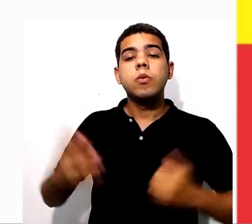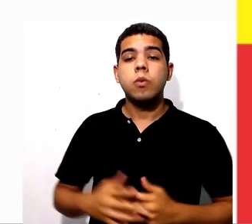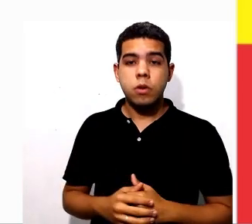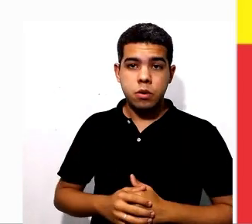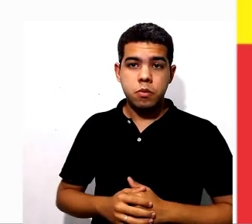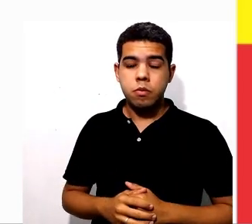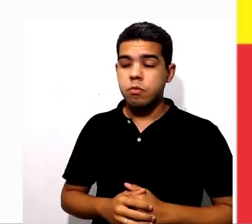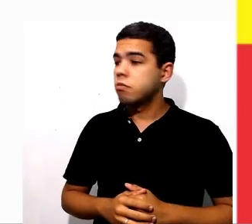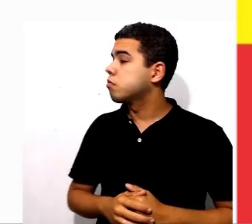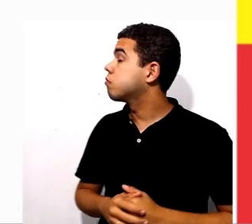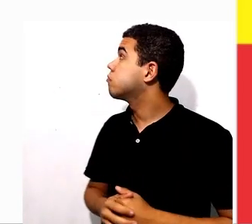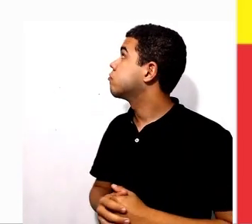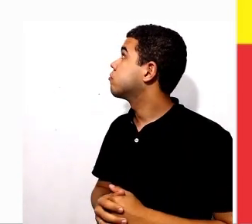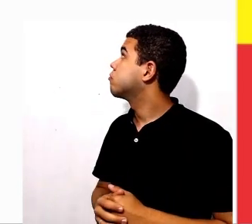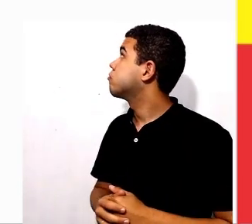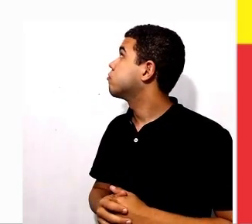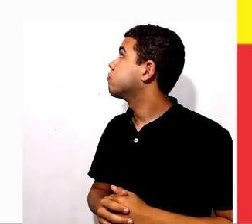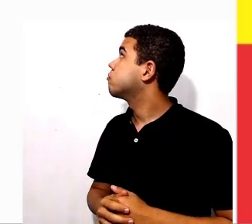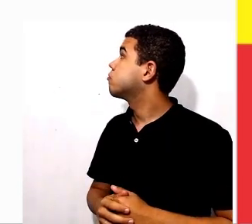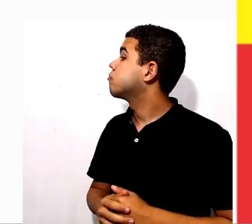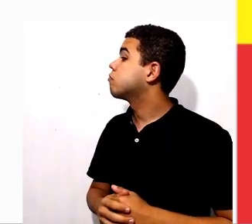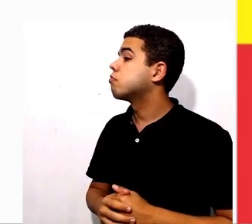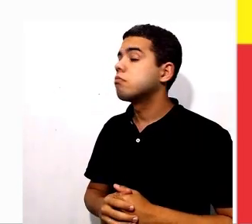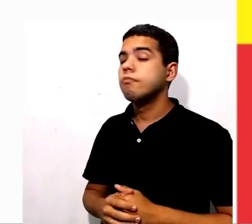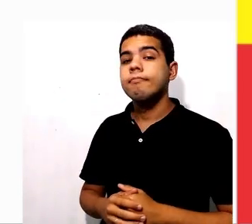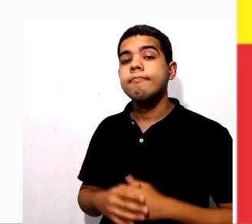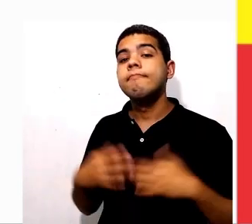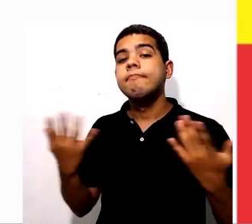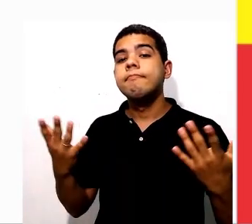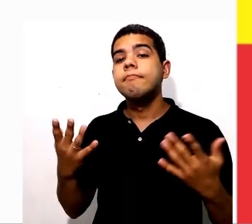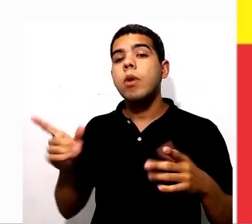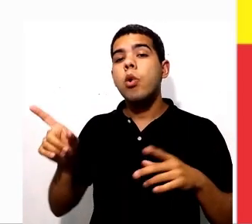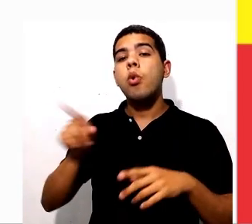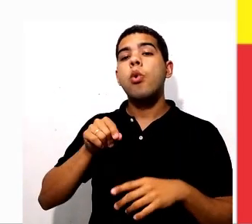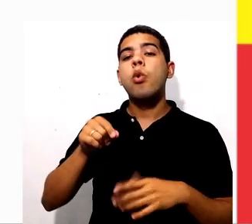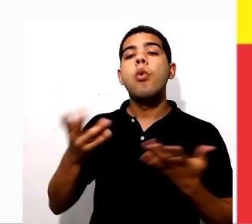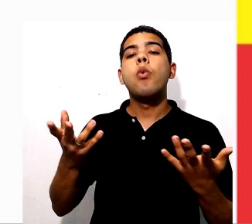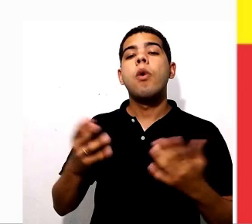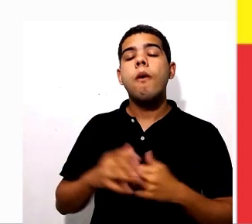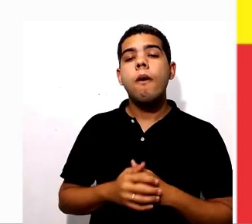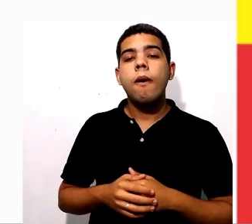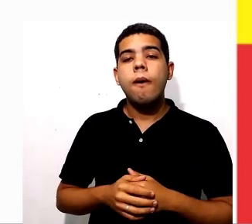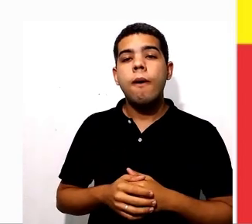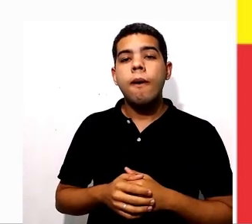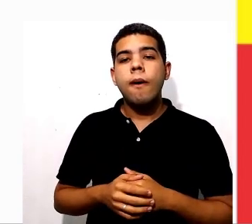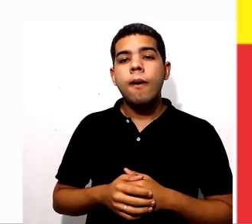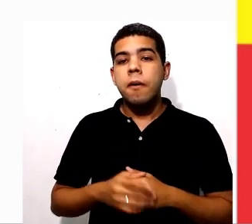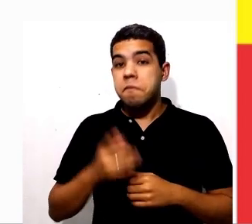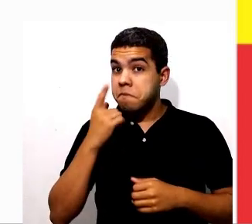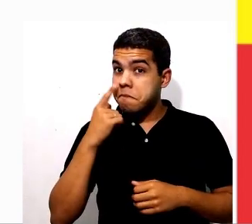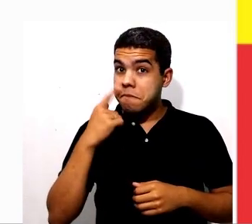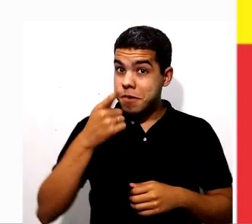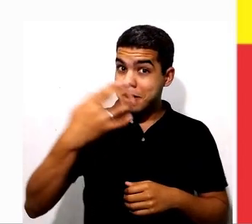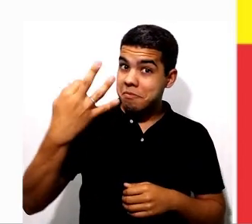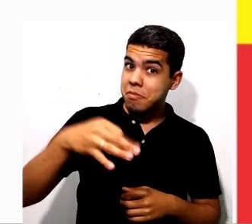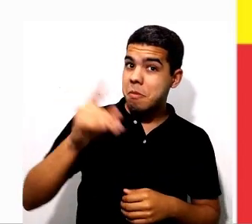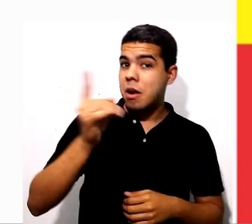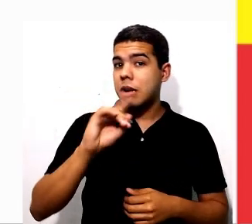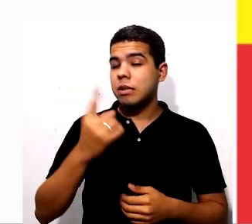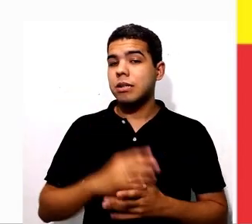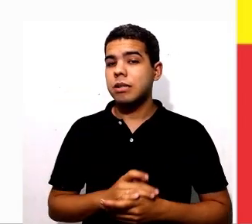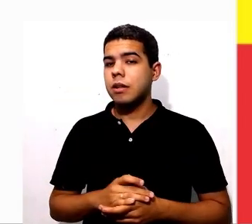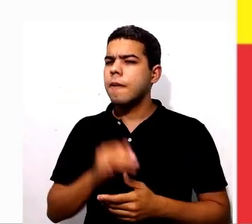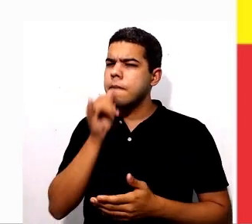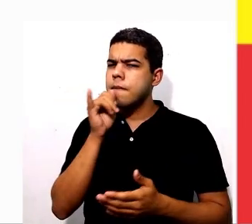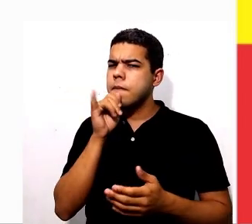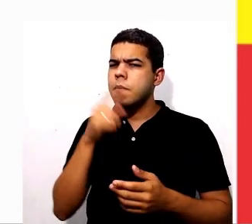pede? E aí? Qual é? Vamos ver se você acertou. Então, vamos tomar como base aqui, ó,